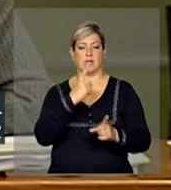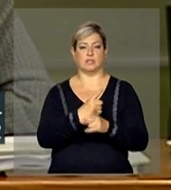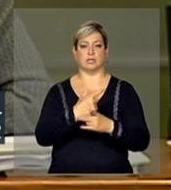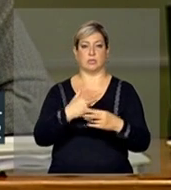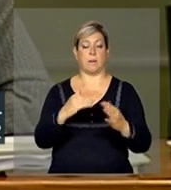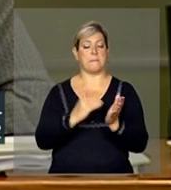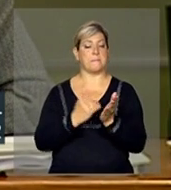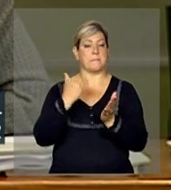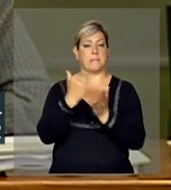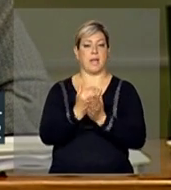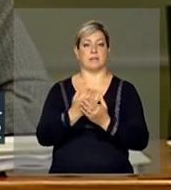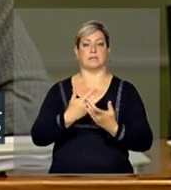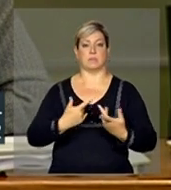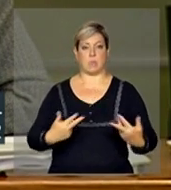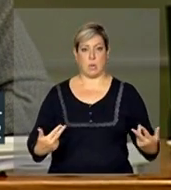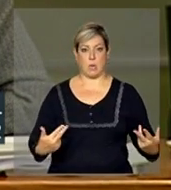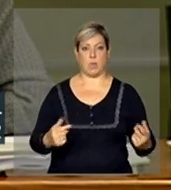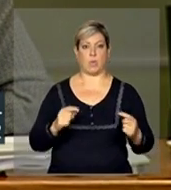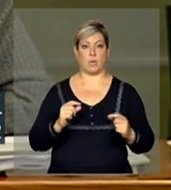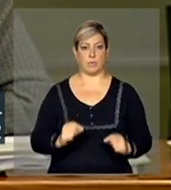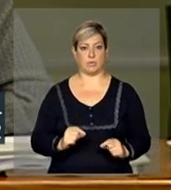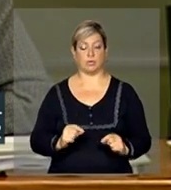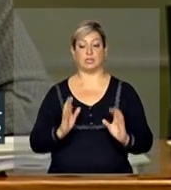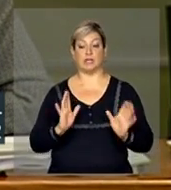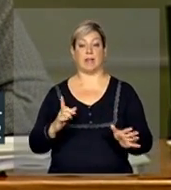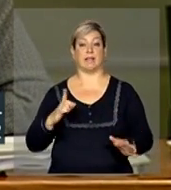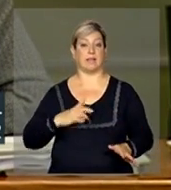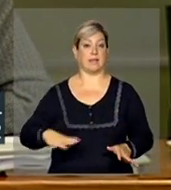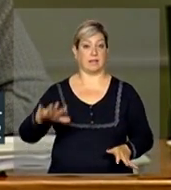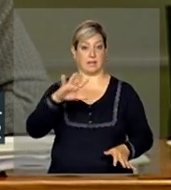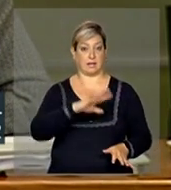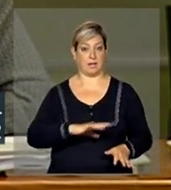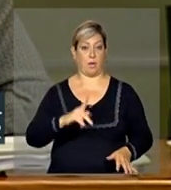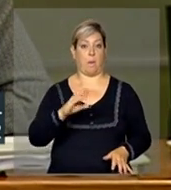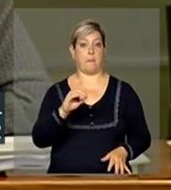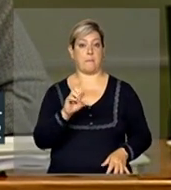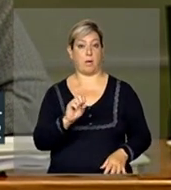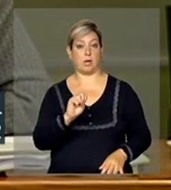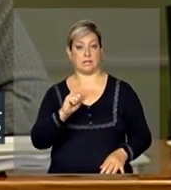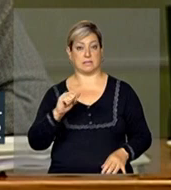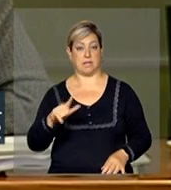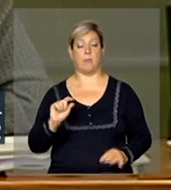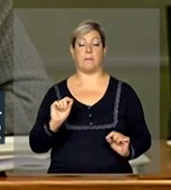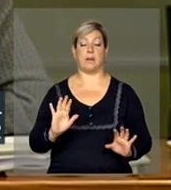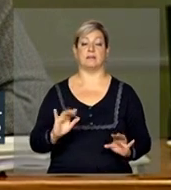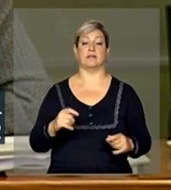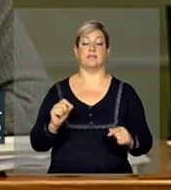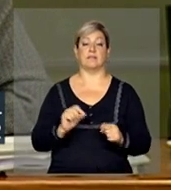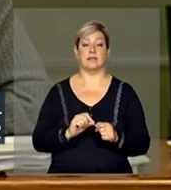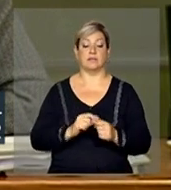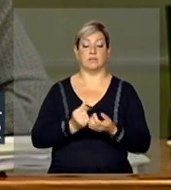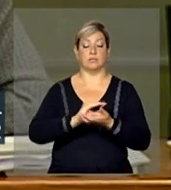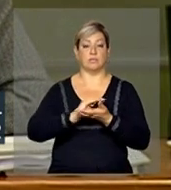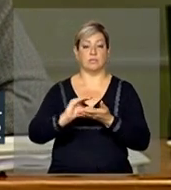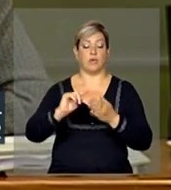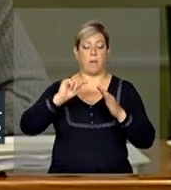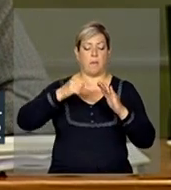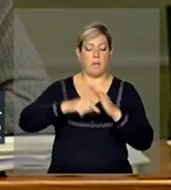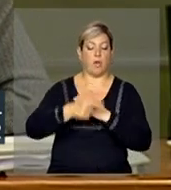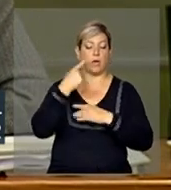ainda mais os campos já existentes no pós-sal, mas para fazer os investimentos necessários à exploração